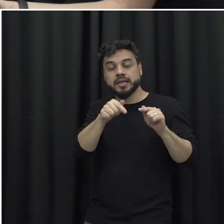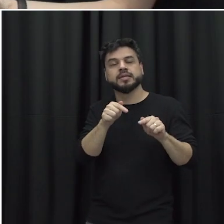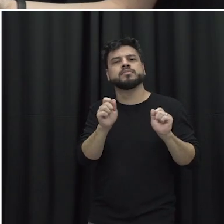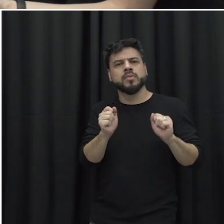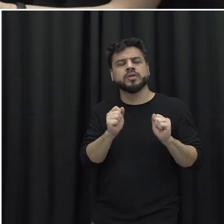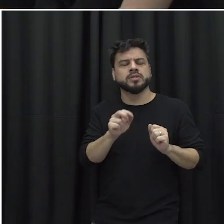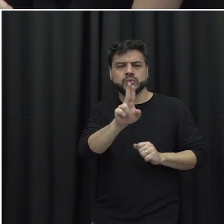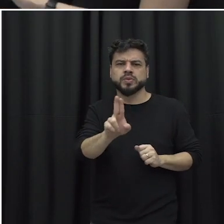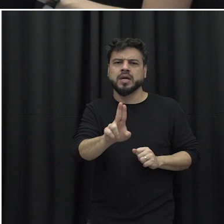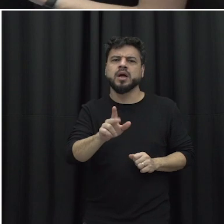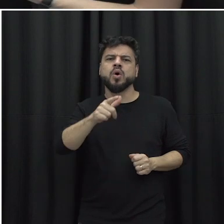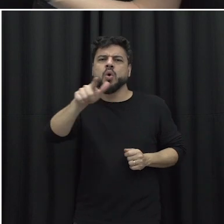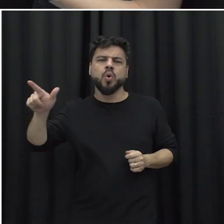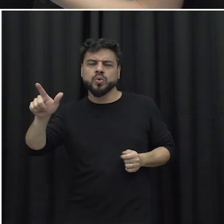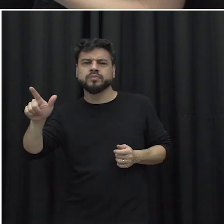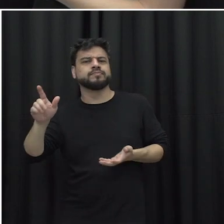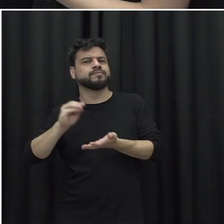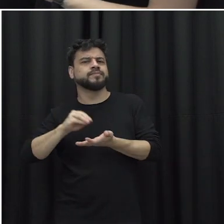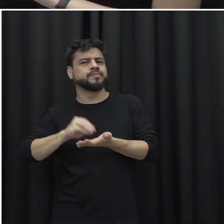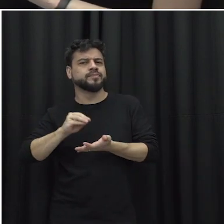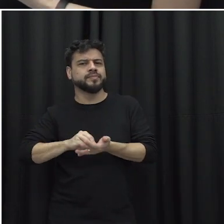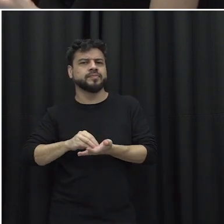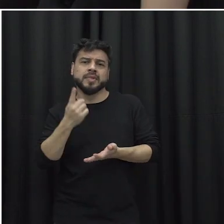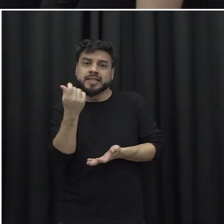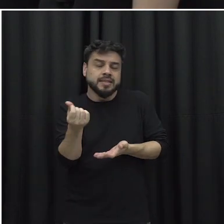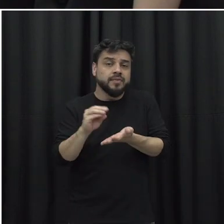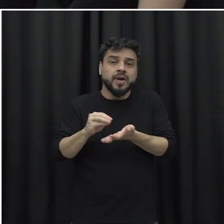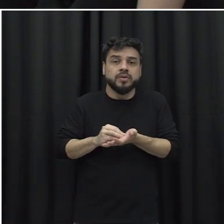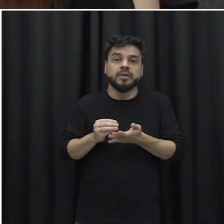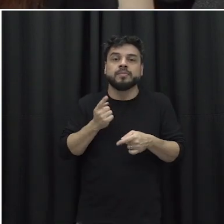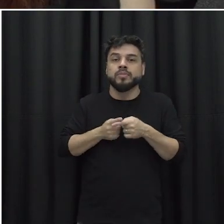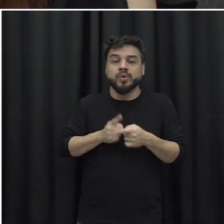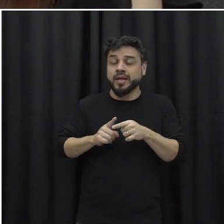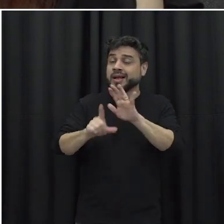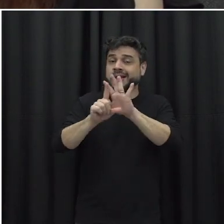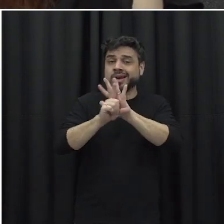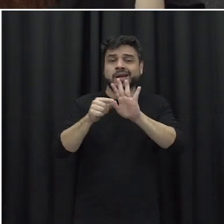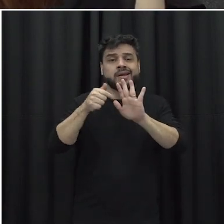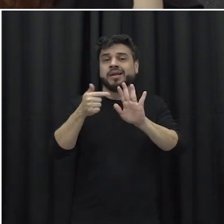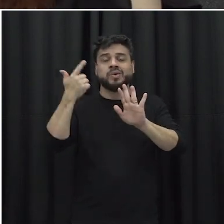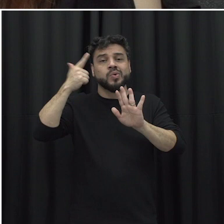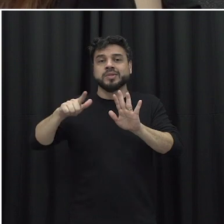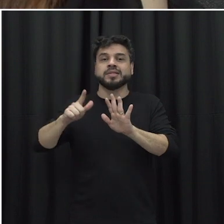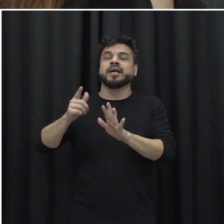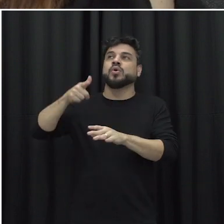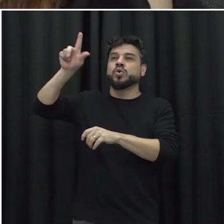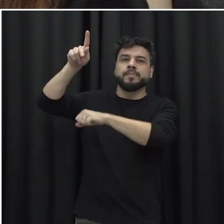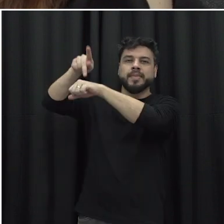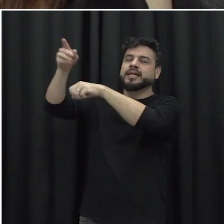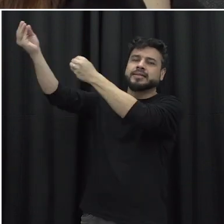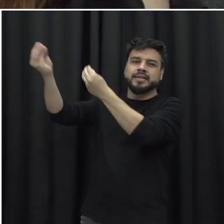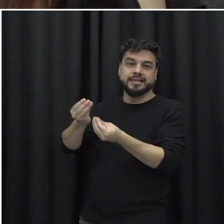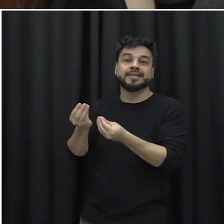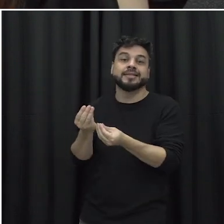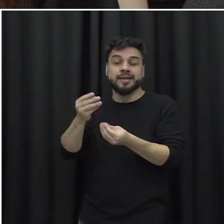não. Por quê? Por conta de legislações que, às vezes, até na questão da importação da matéria-prima dificulta muito. Né? Por